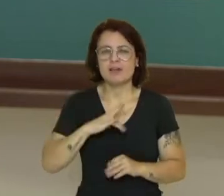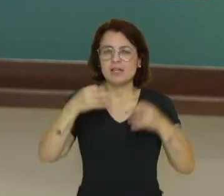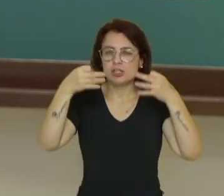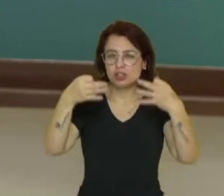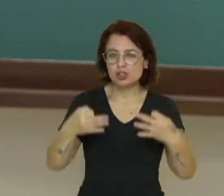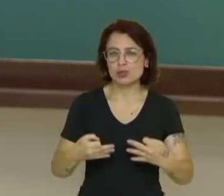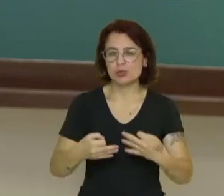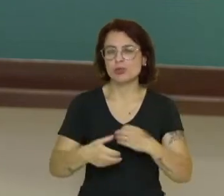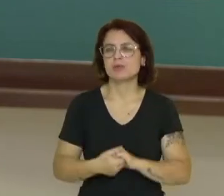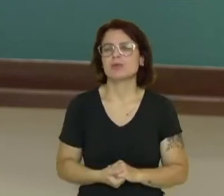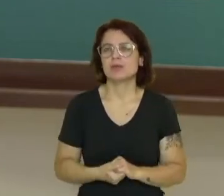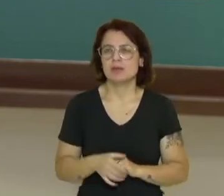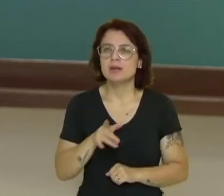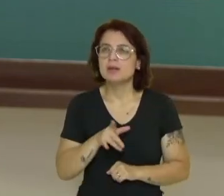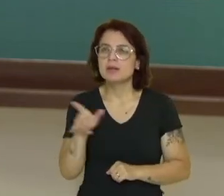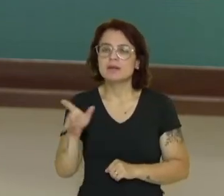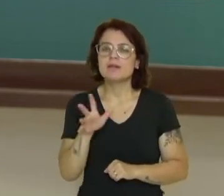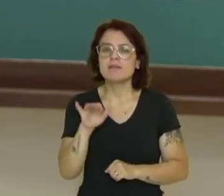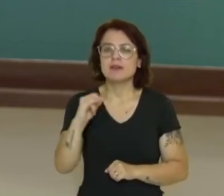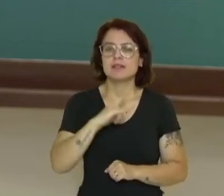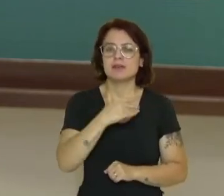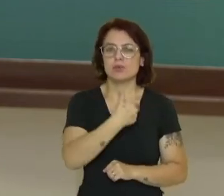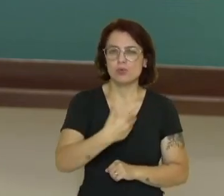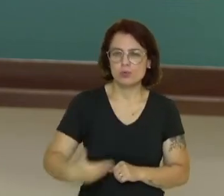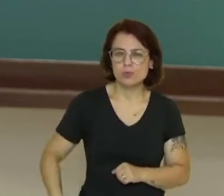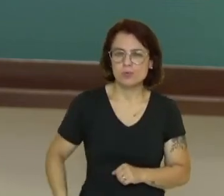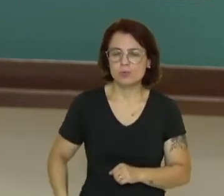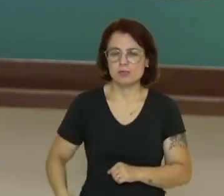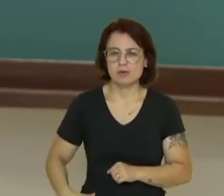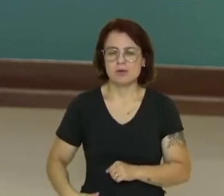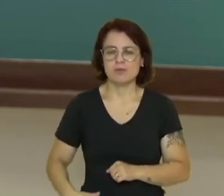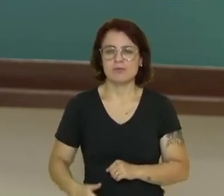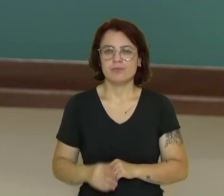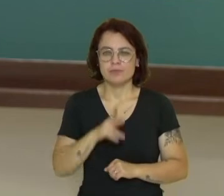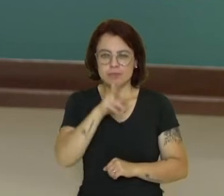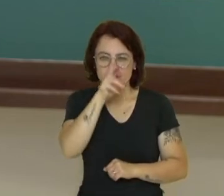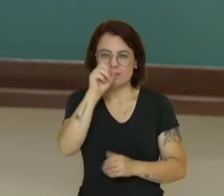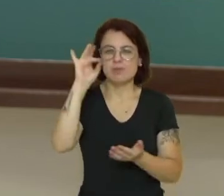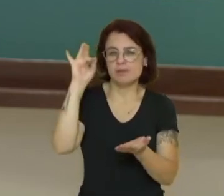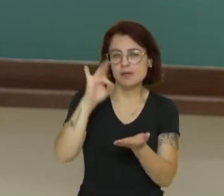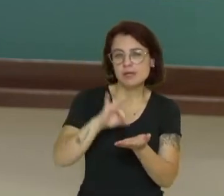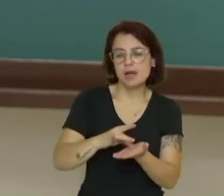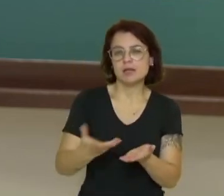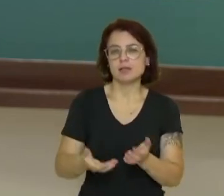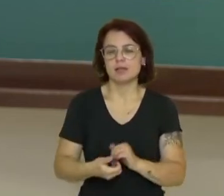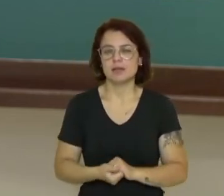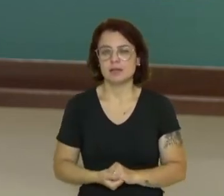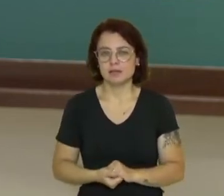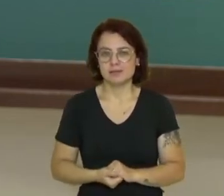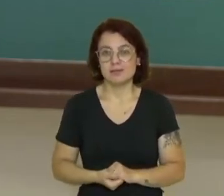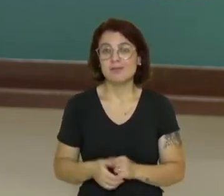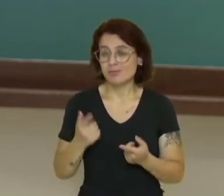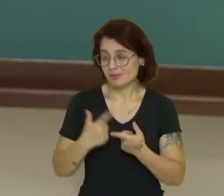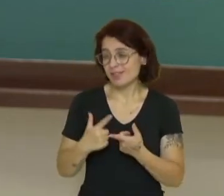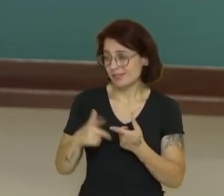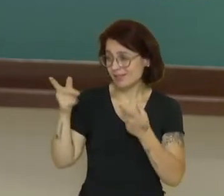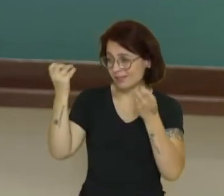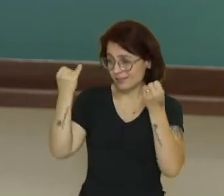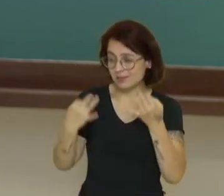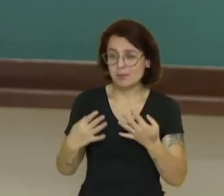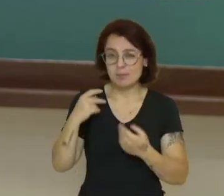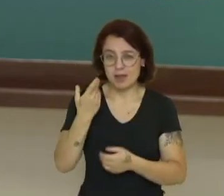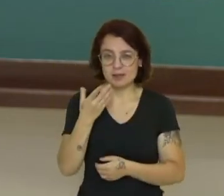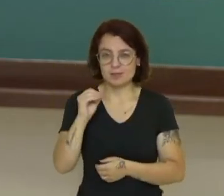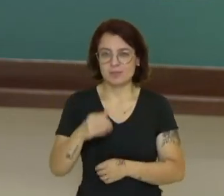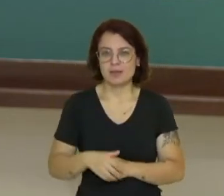justo, ele vai sempre governar com virtude, porque é isso que diz o Platão, né? Ele tá lá, não é porque ele